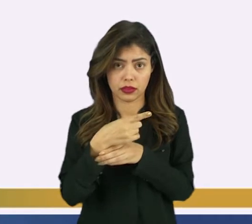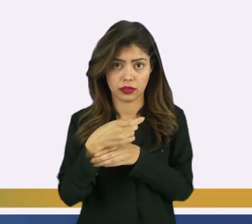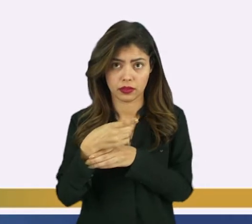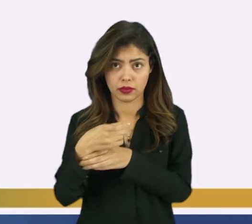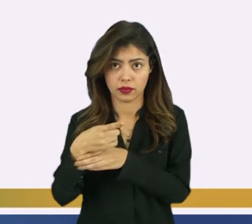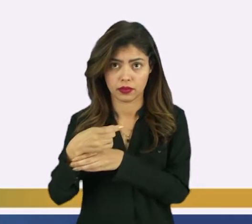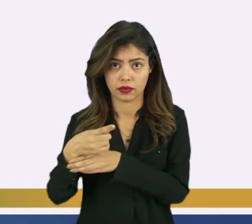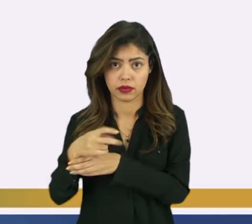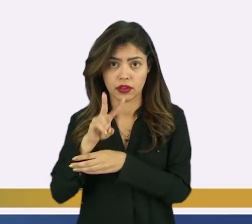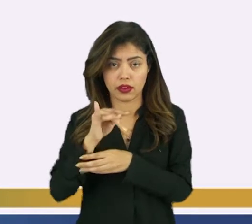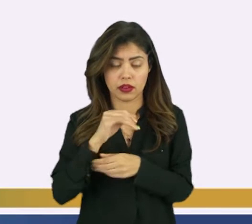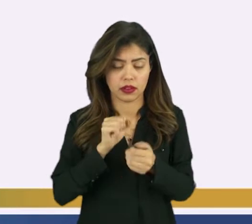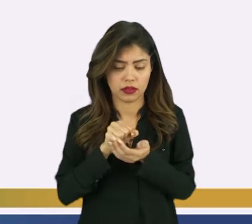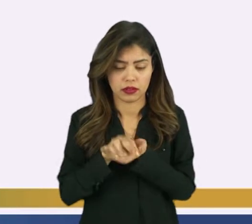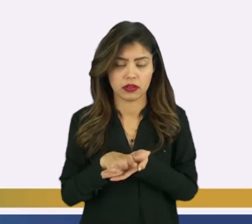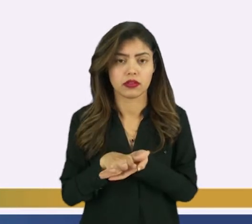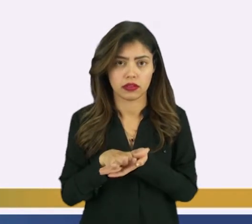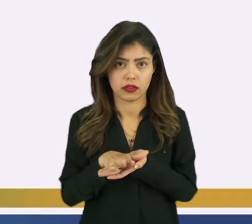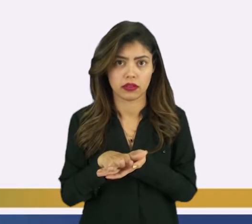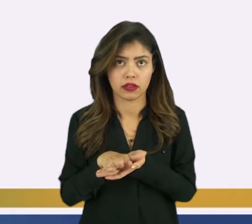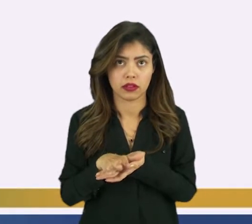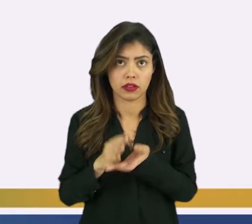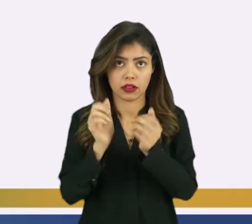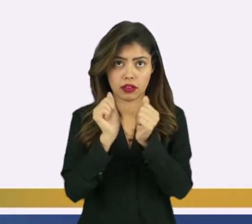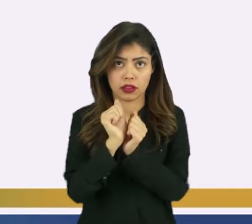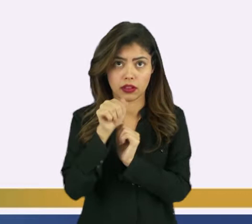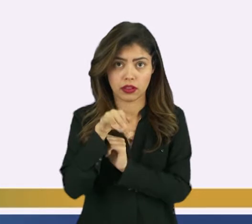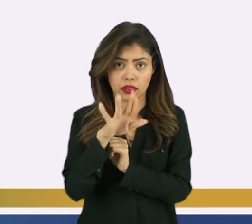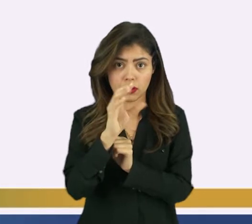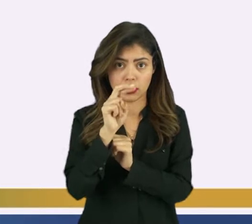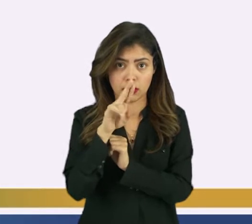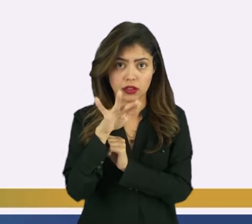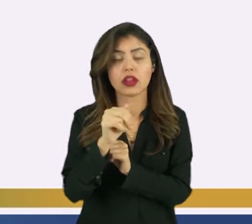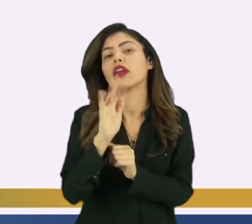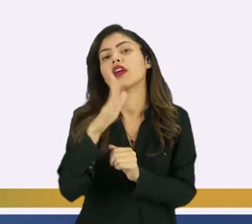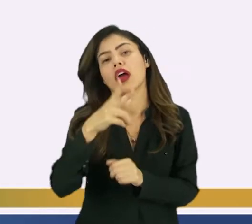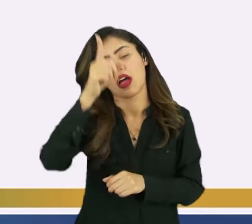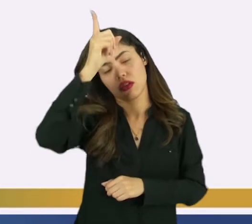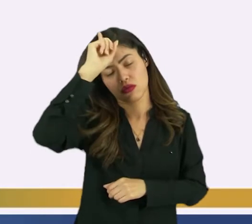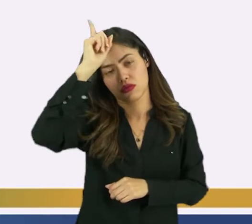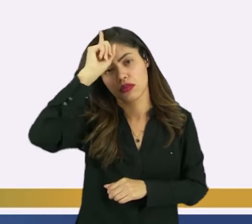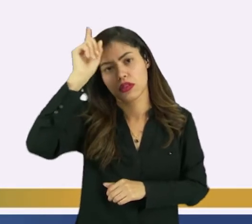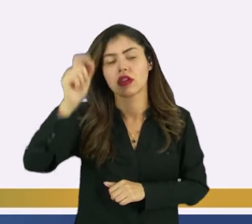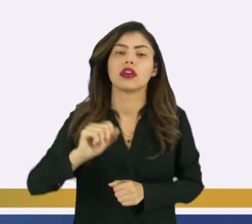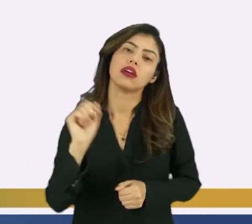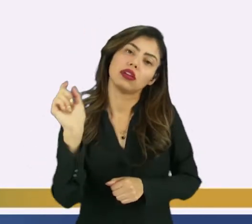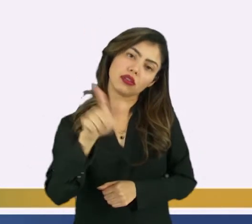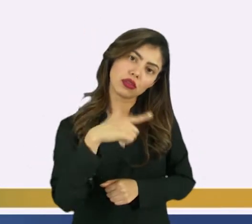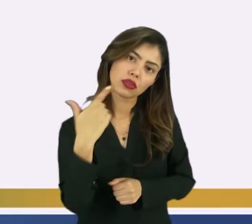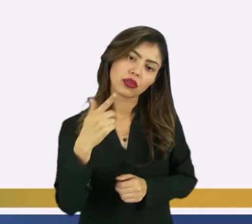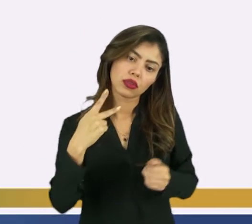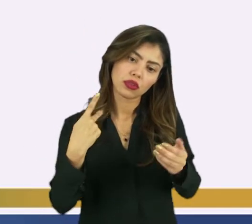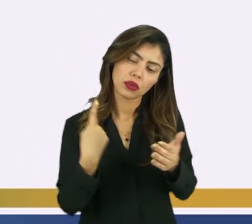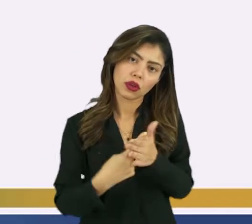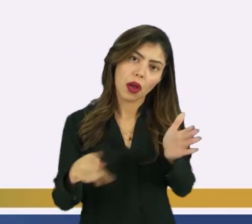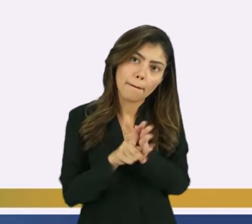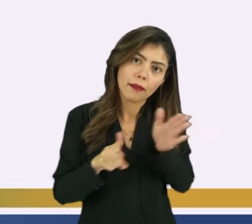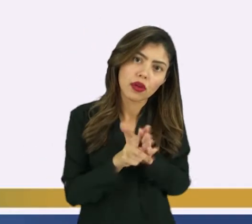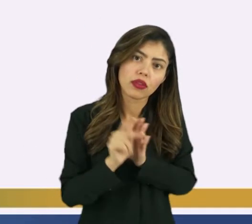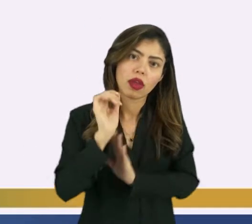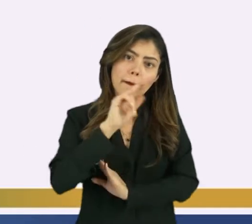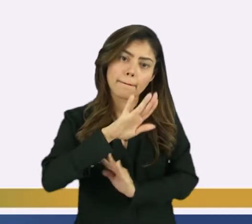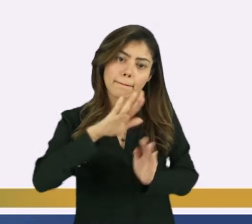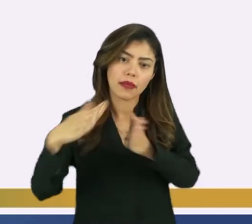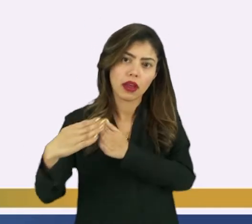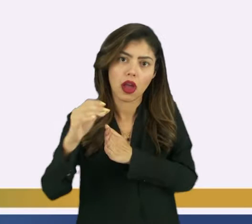larva, aliás, ele vai fazer a sua excreta na forma de amônia. Já quando ele se torna adulto, a sua excreção é de outro produto, sua excreção passa